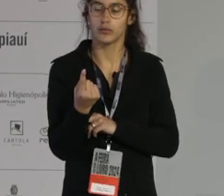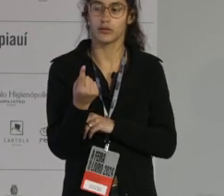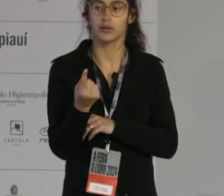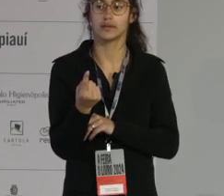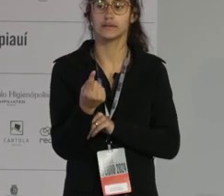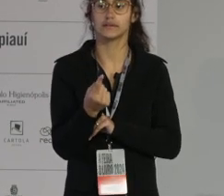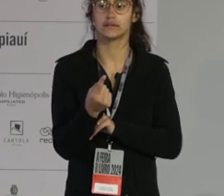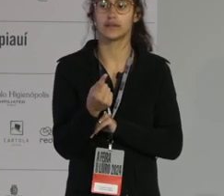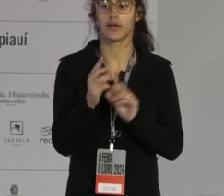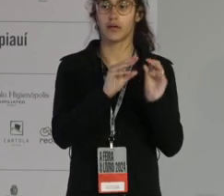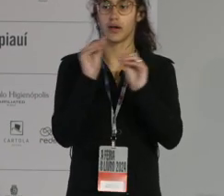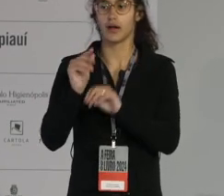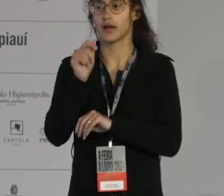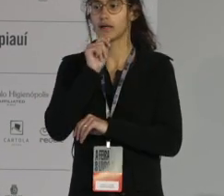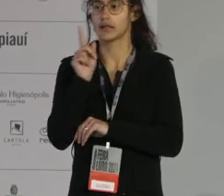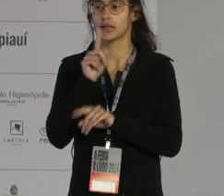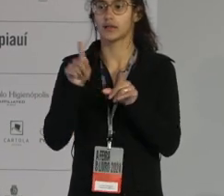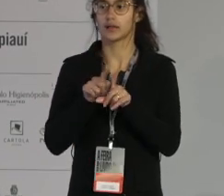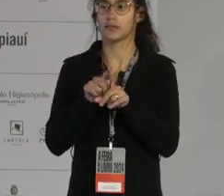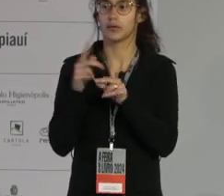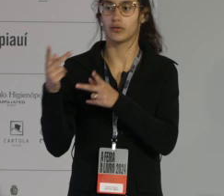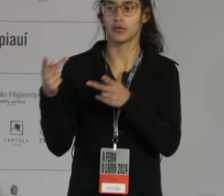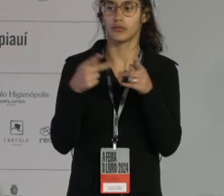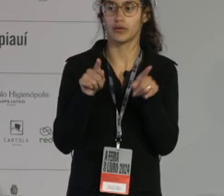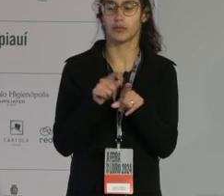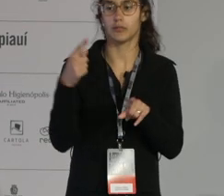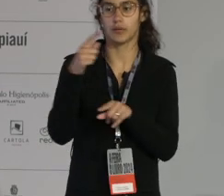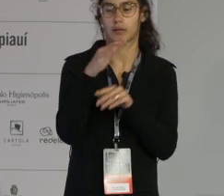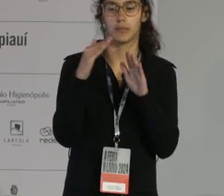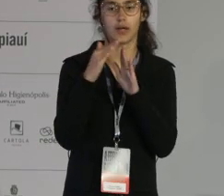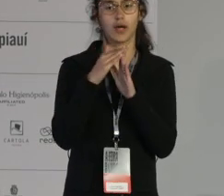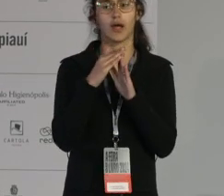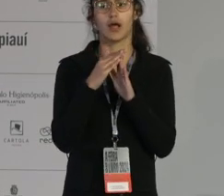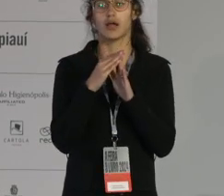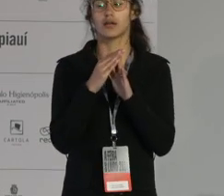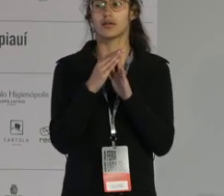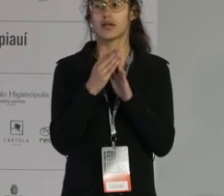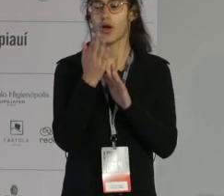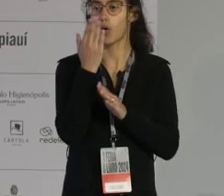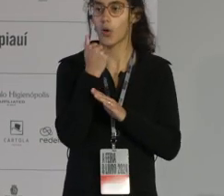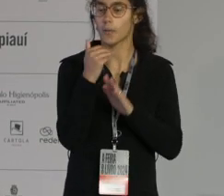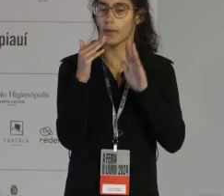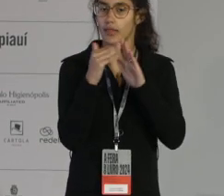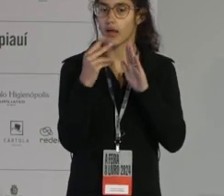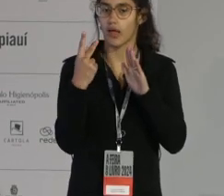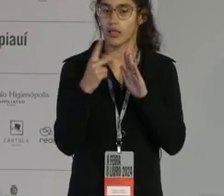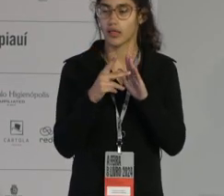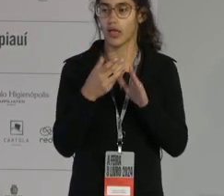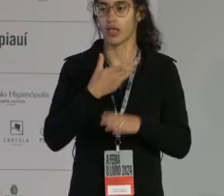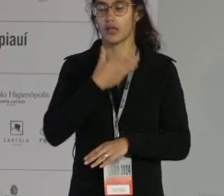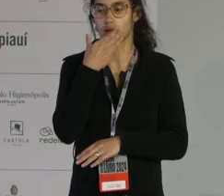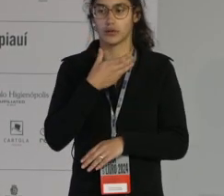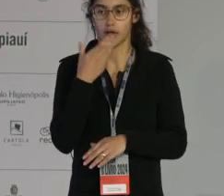Na saída, o menino ainda está lá, e ela convida o menino para ir para casa jantar com ela, uma ceia de Natal. Assim,